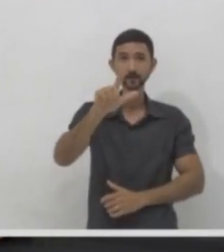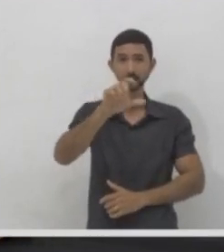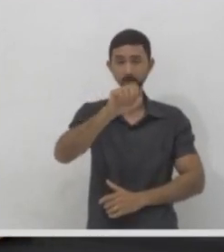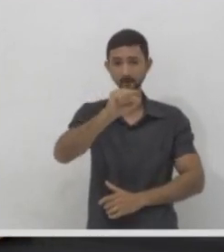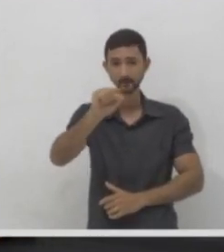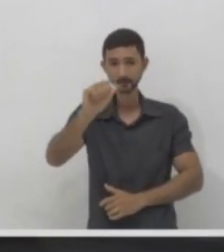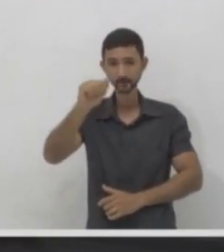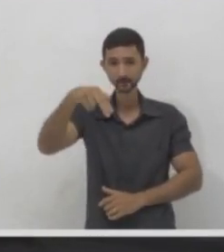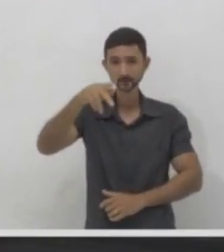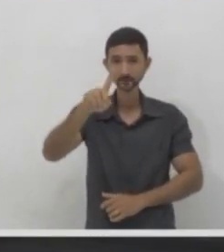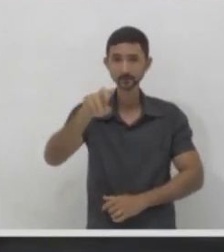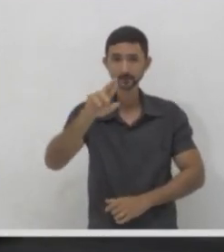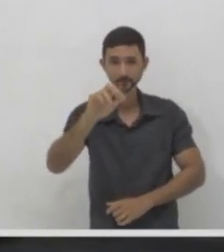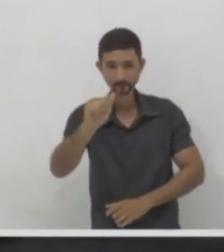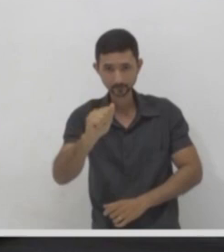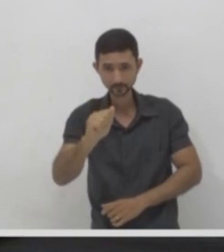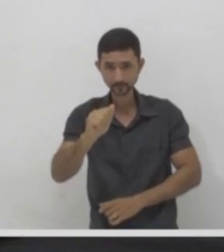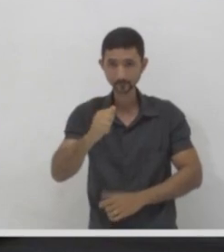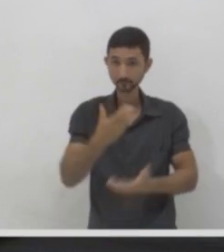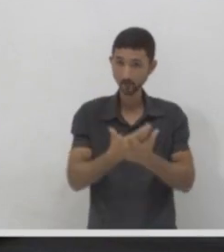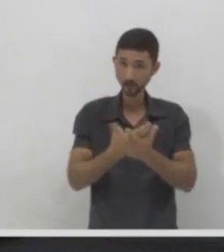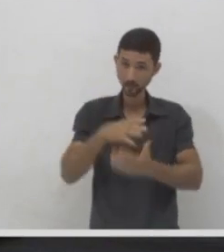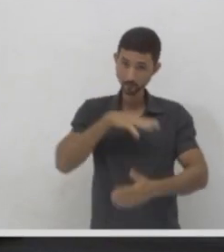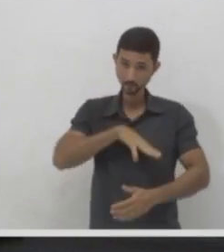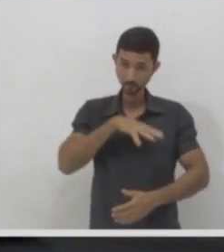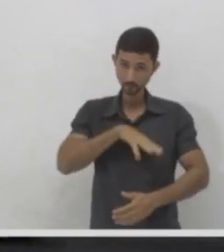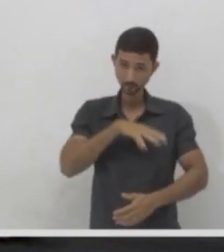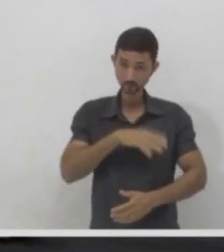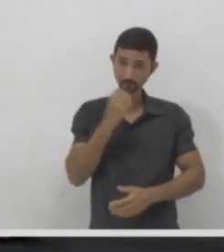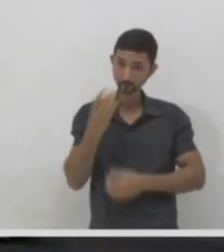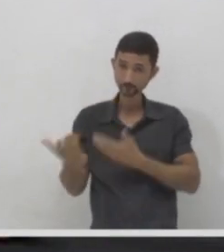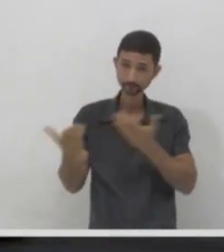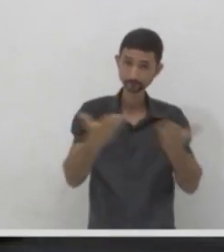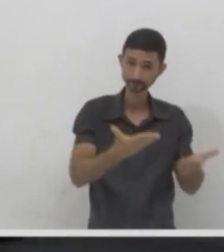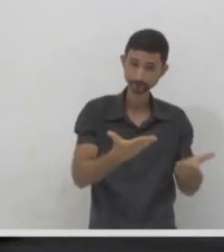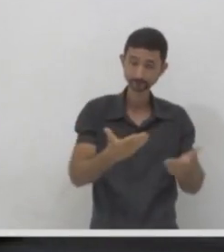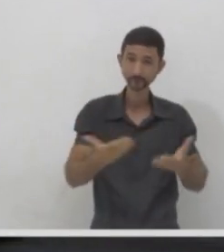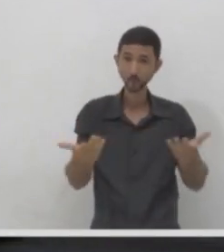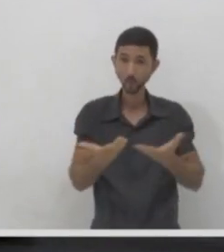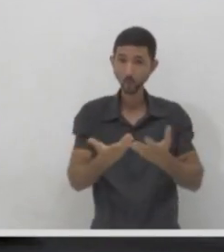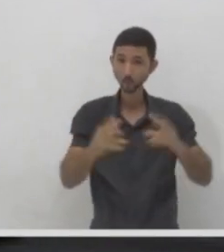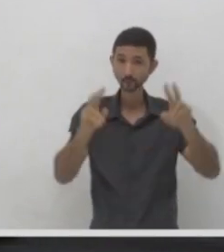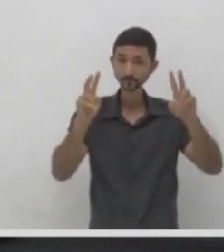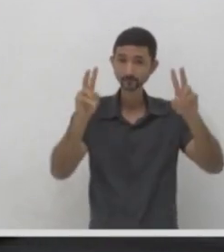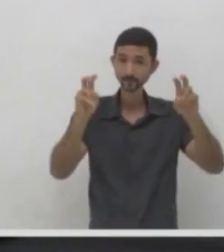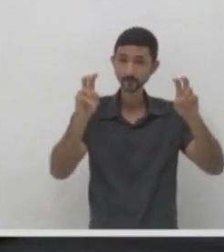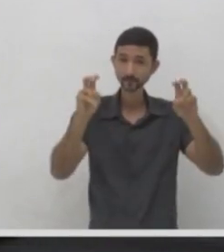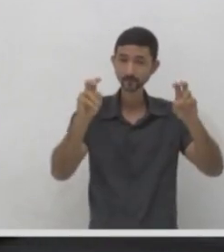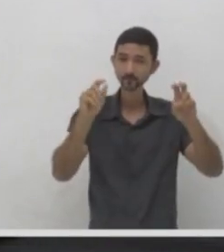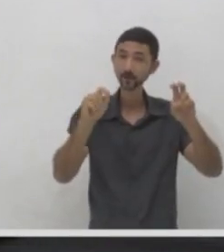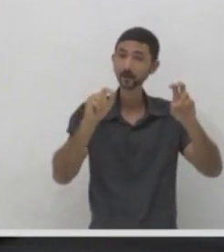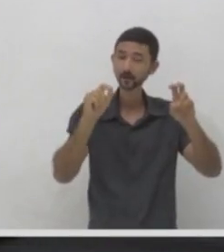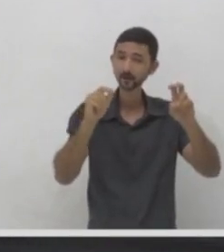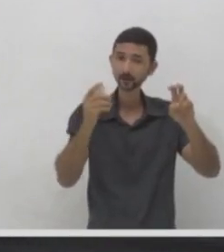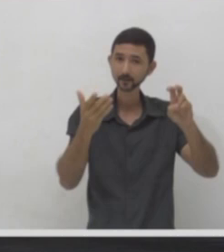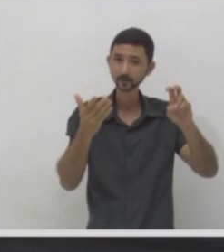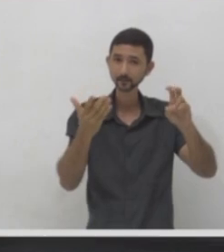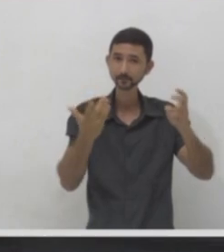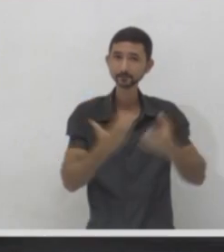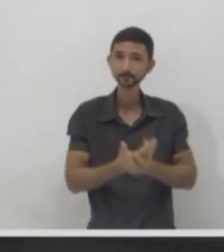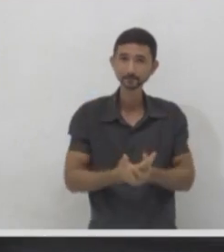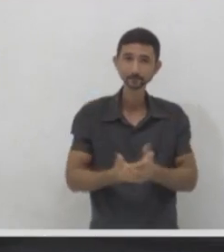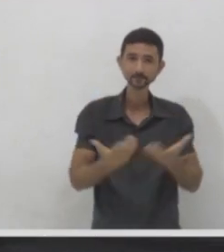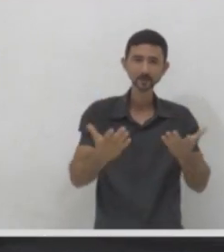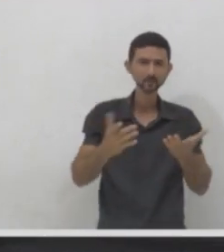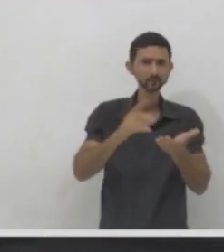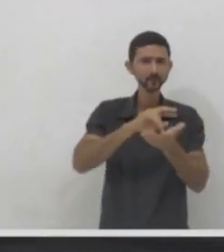portuguesa. Sejam todos muito bem-vindos. Hoje nós vamos falar de um assunto que a